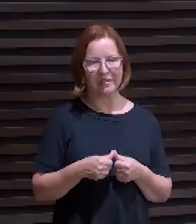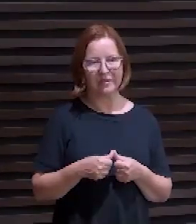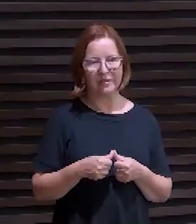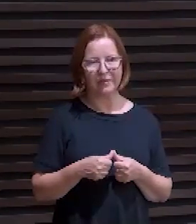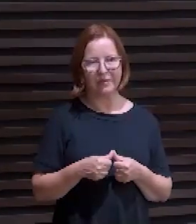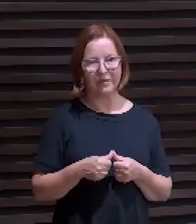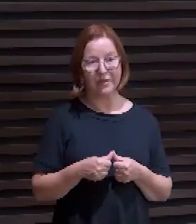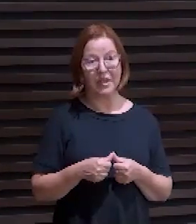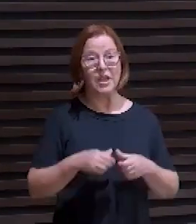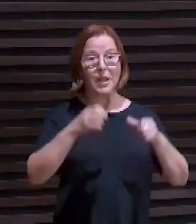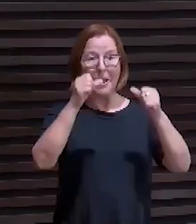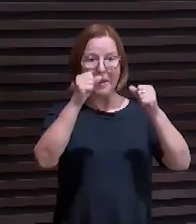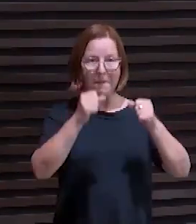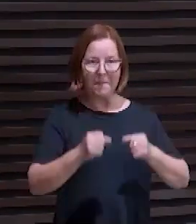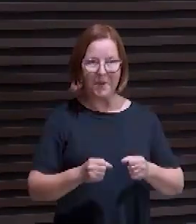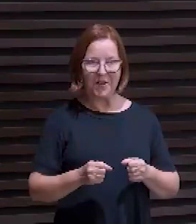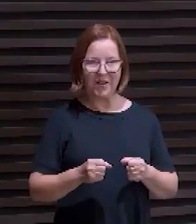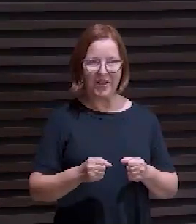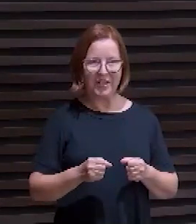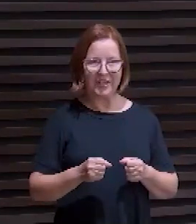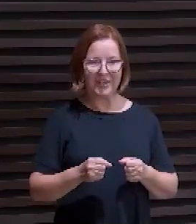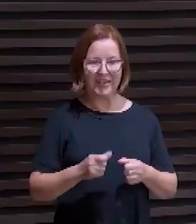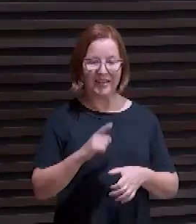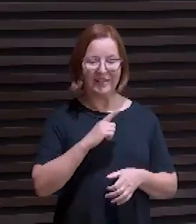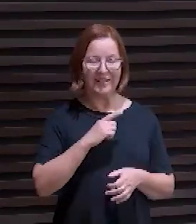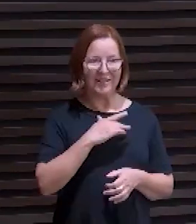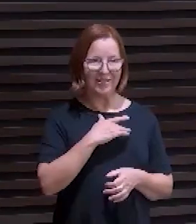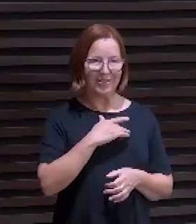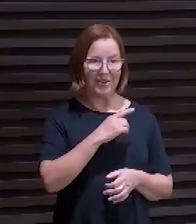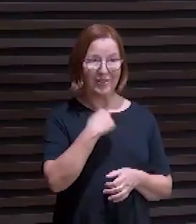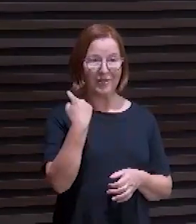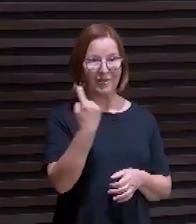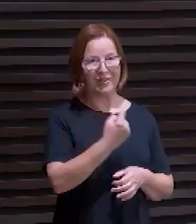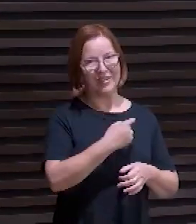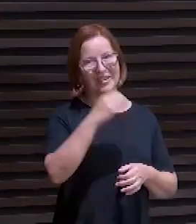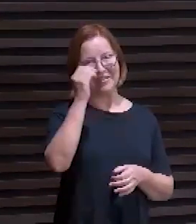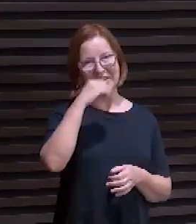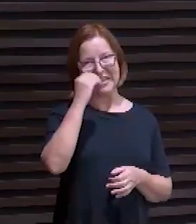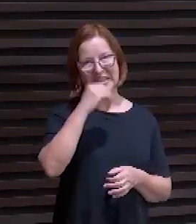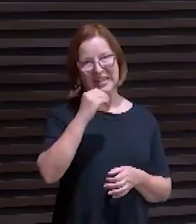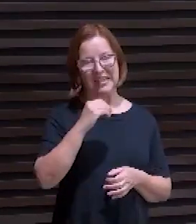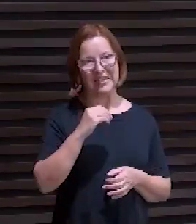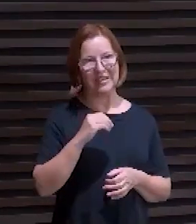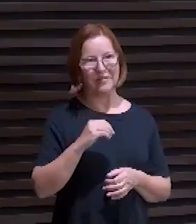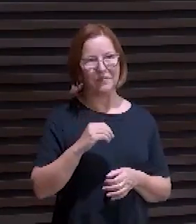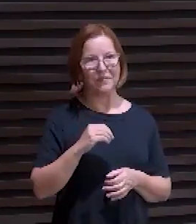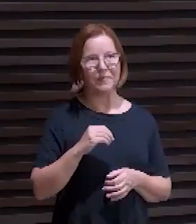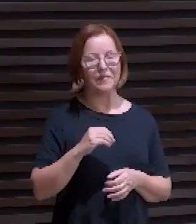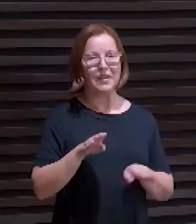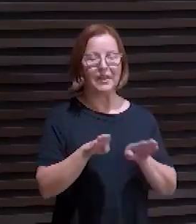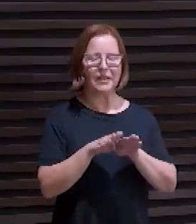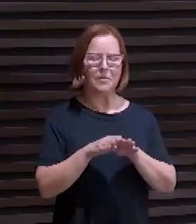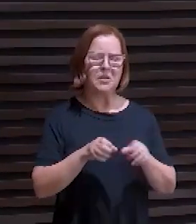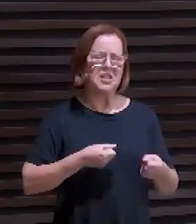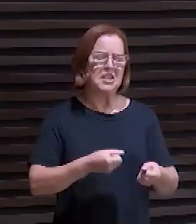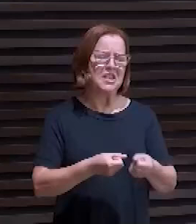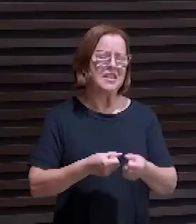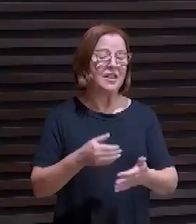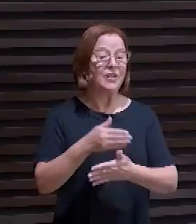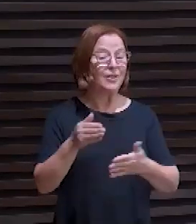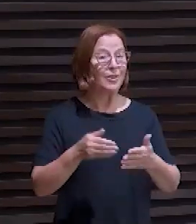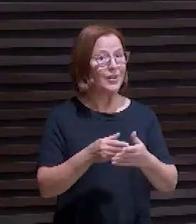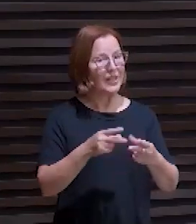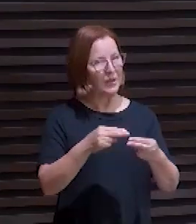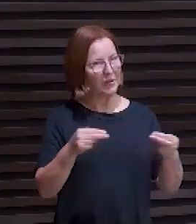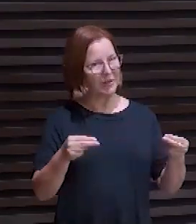que pode se compadecer das nossas fraquezas e que foi tentado em todas as coisas à